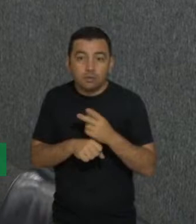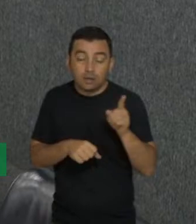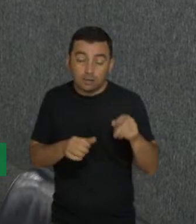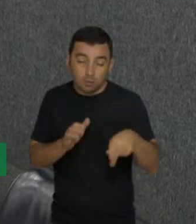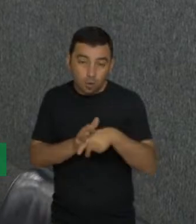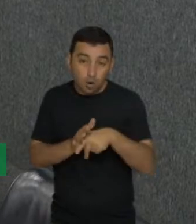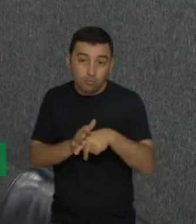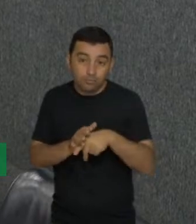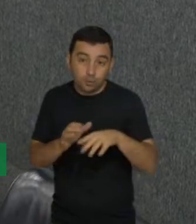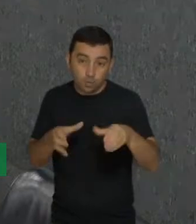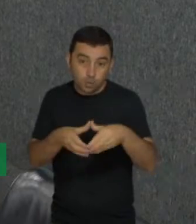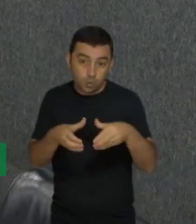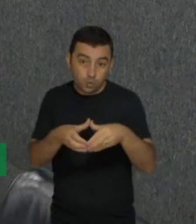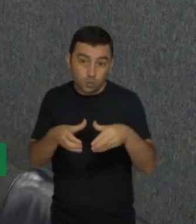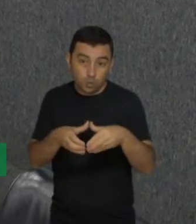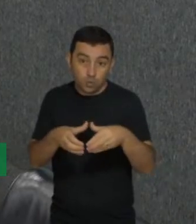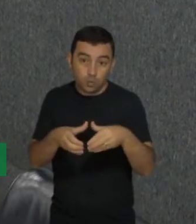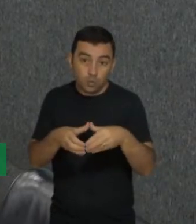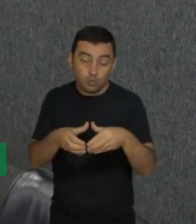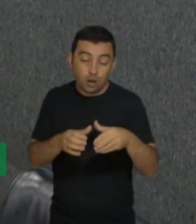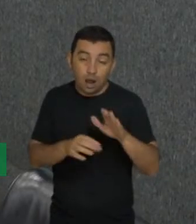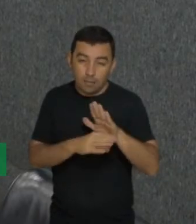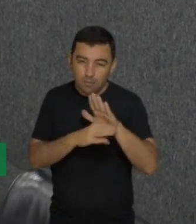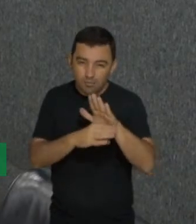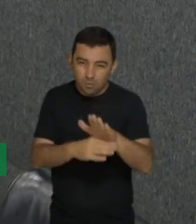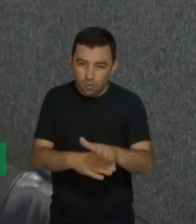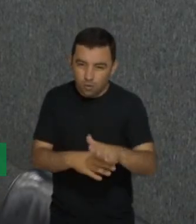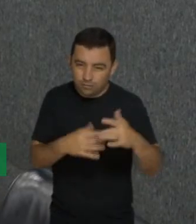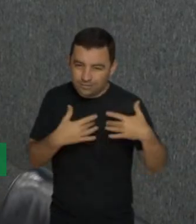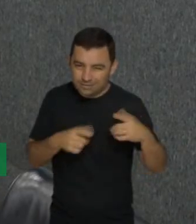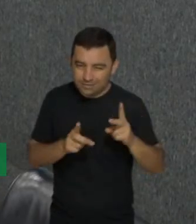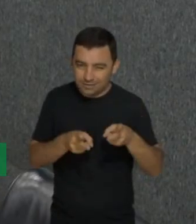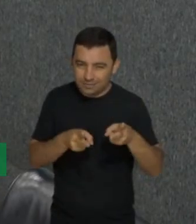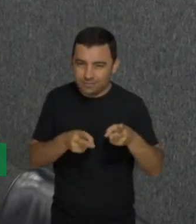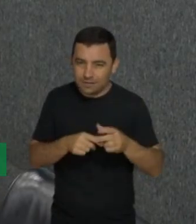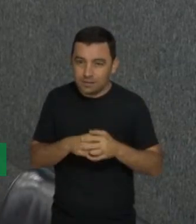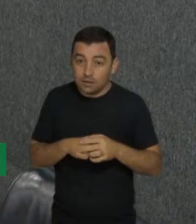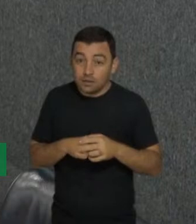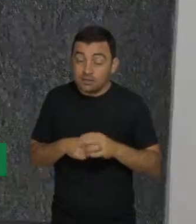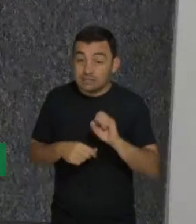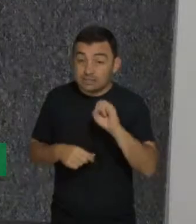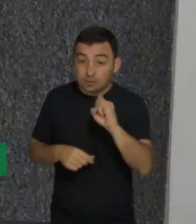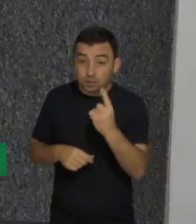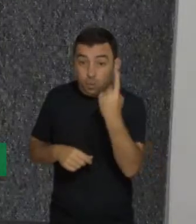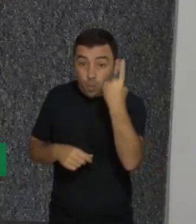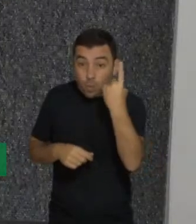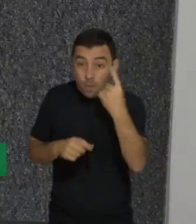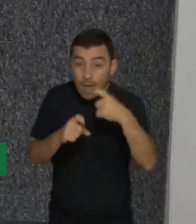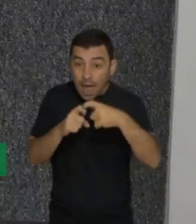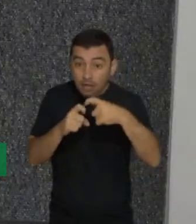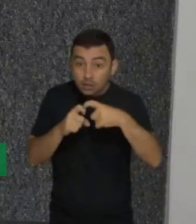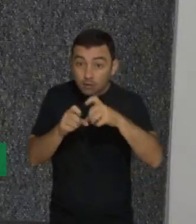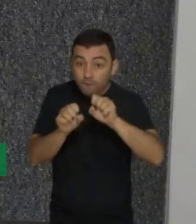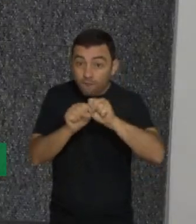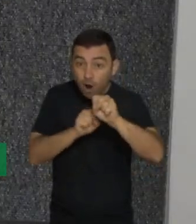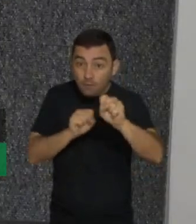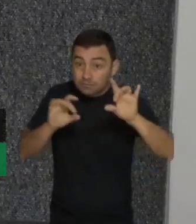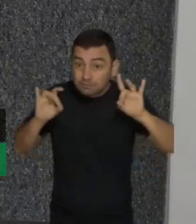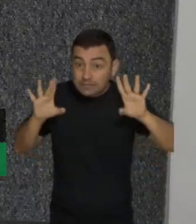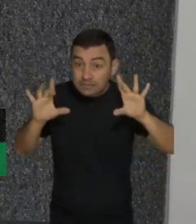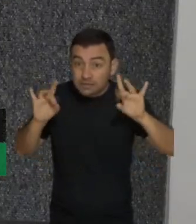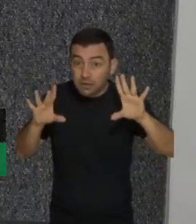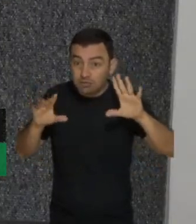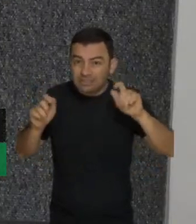hospitais filantrópicos e que um médico bem formado ele pode substituir a inúmeros